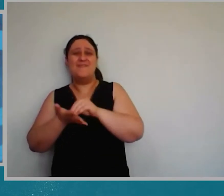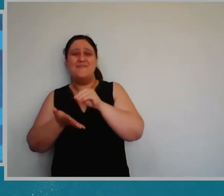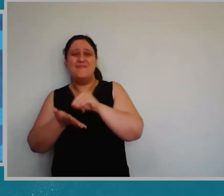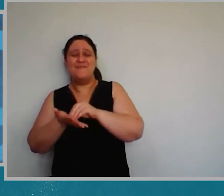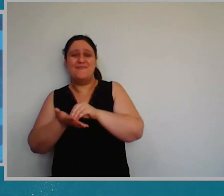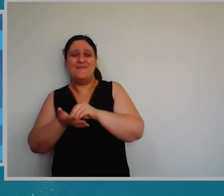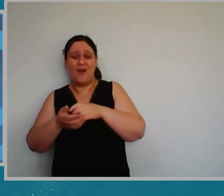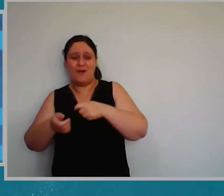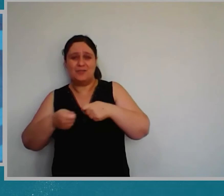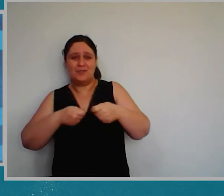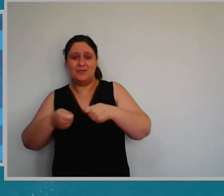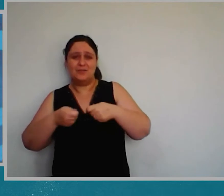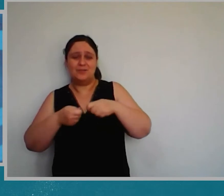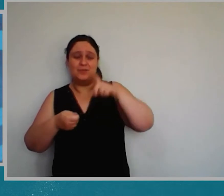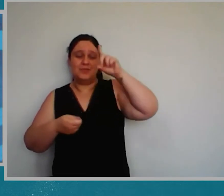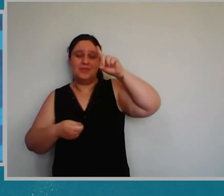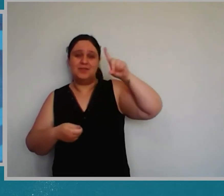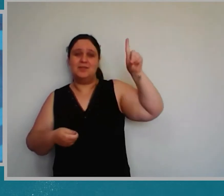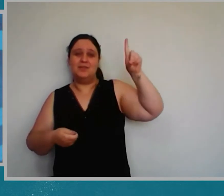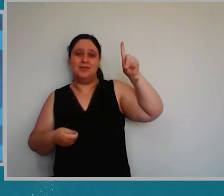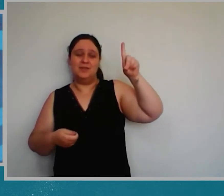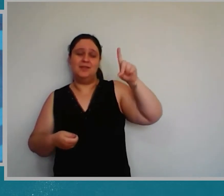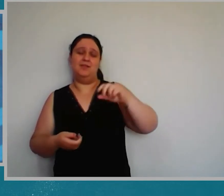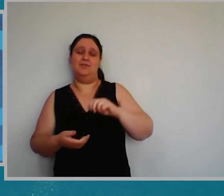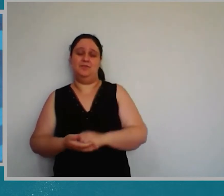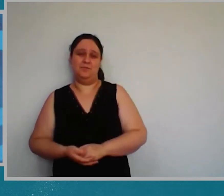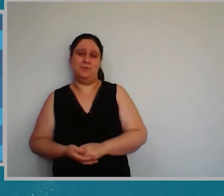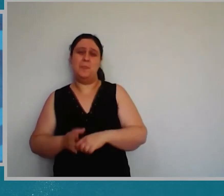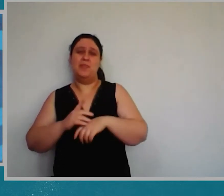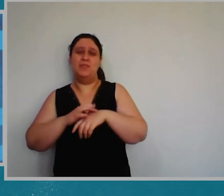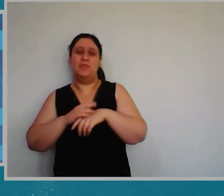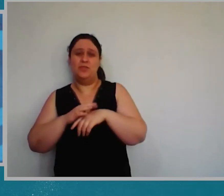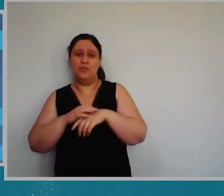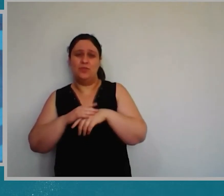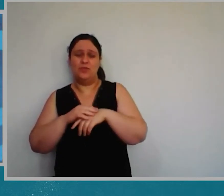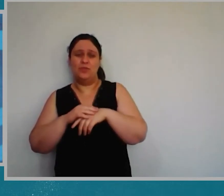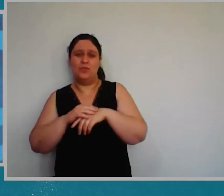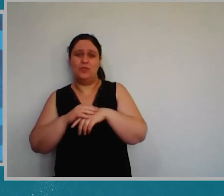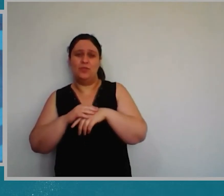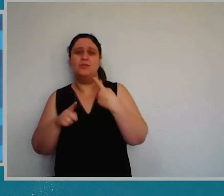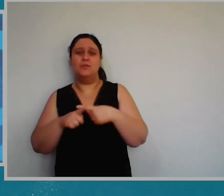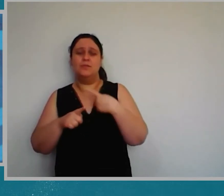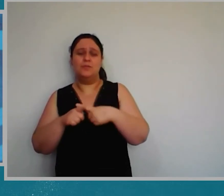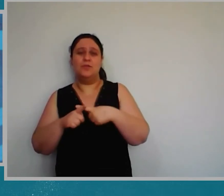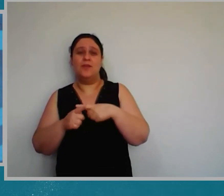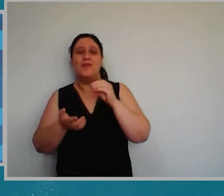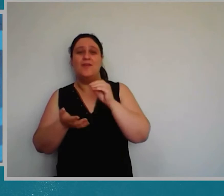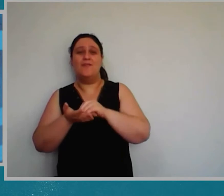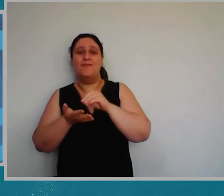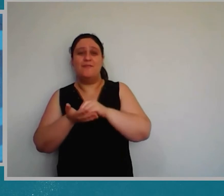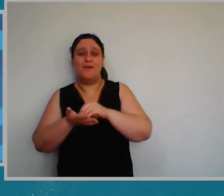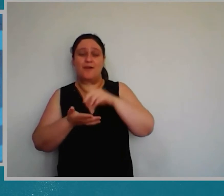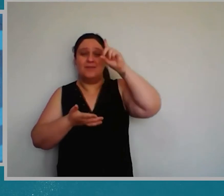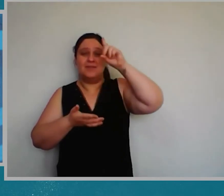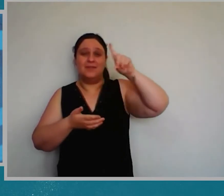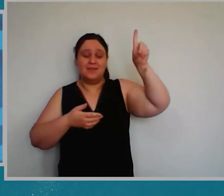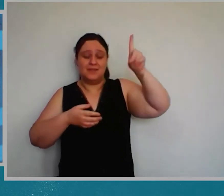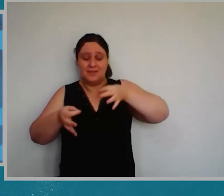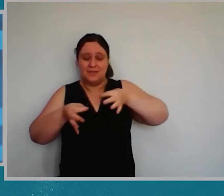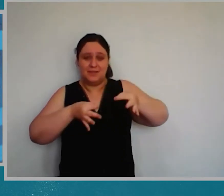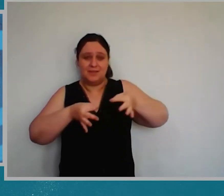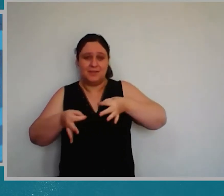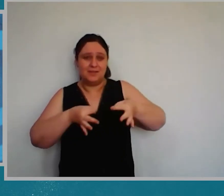há coxos? Por falta do governo de Deus. Por que há leprosos? Porque há falta do governo de Deus. Por que há mortos?